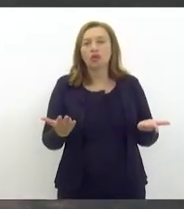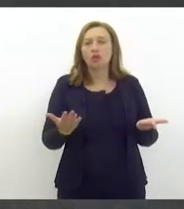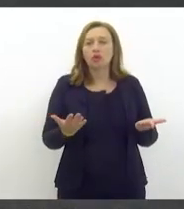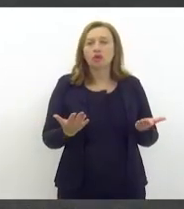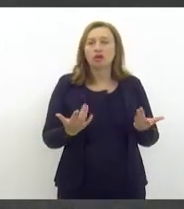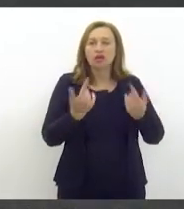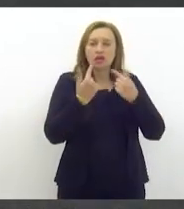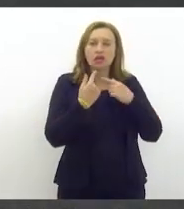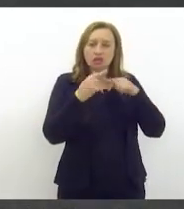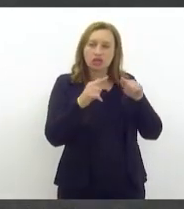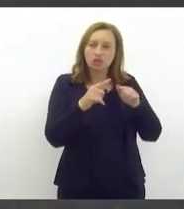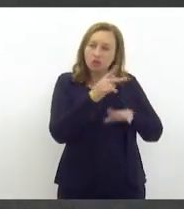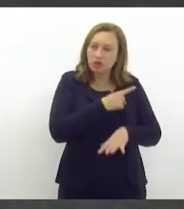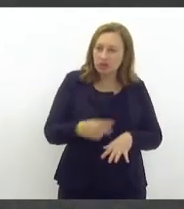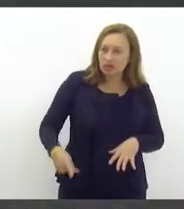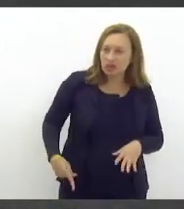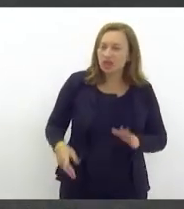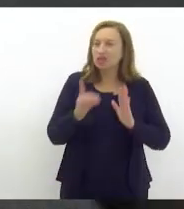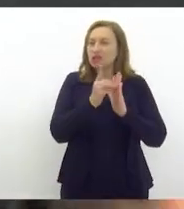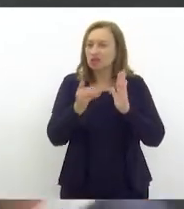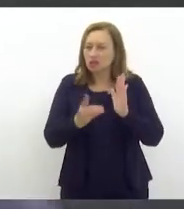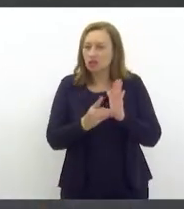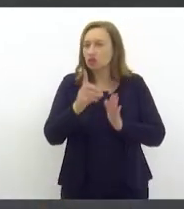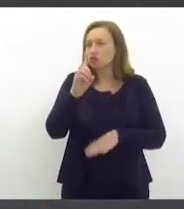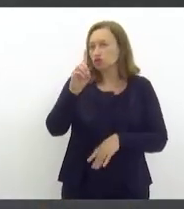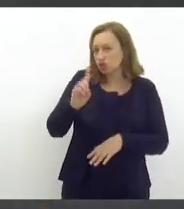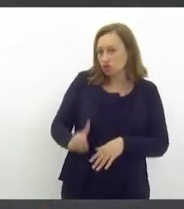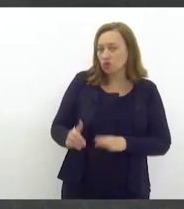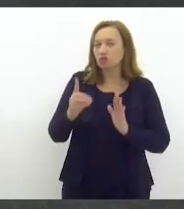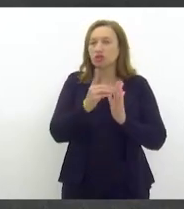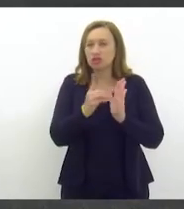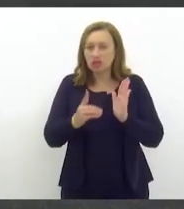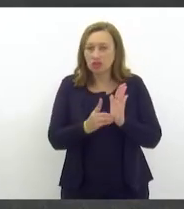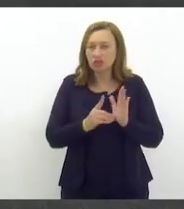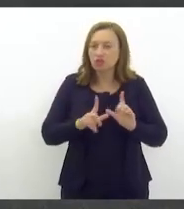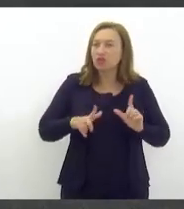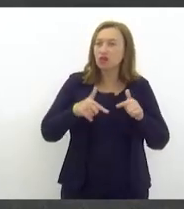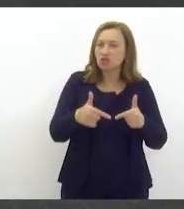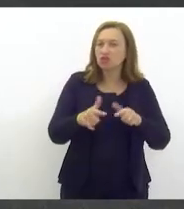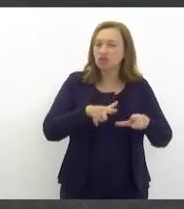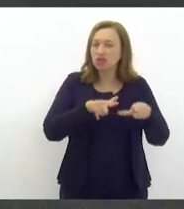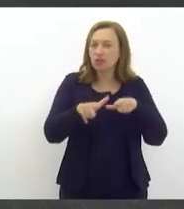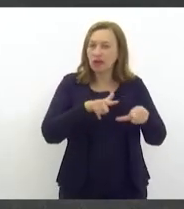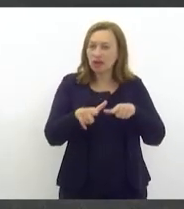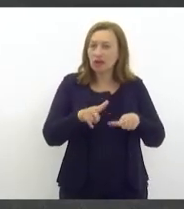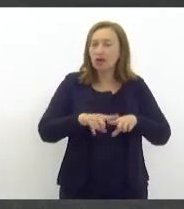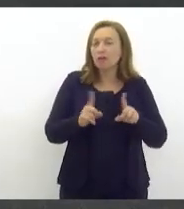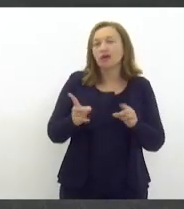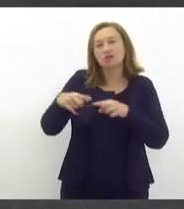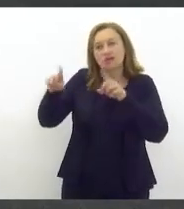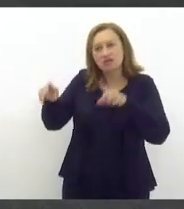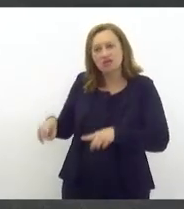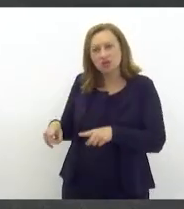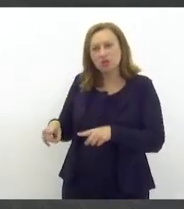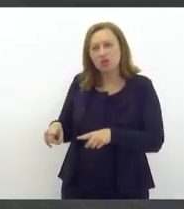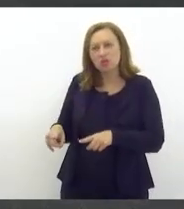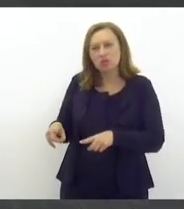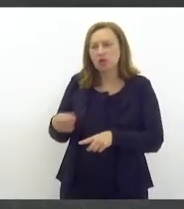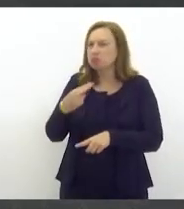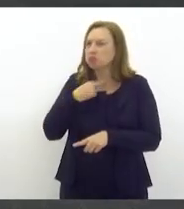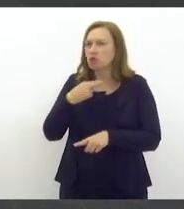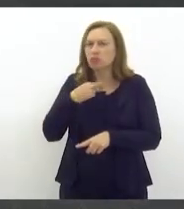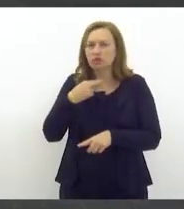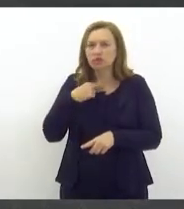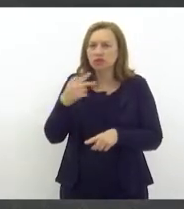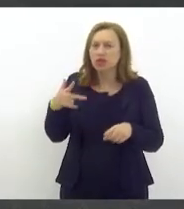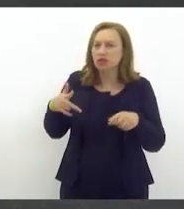o presidente do DETRAN, os diretores do DETRAN, que estão fazendo essas operações. Mas agora, o servidor da ponta não pode ser